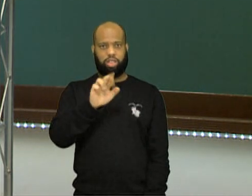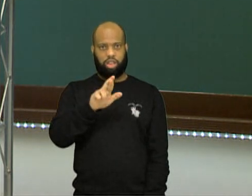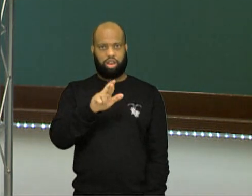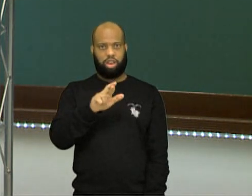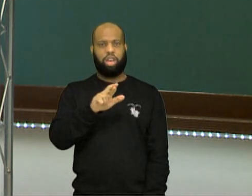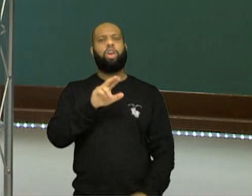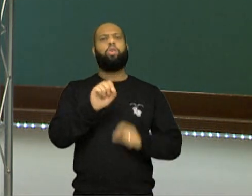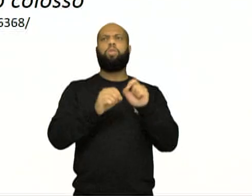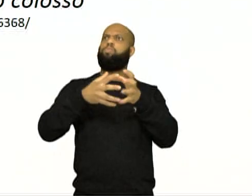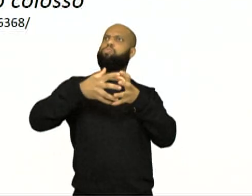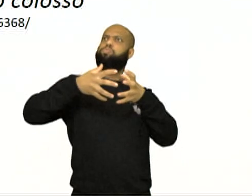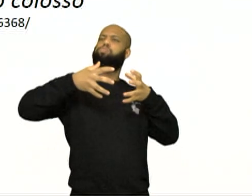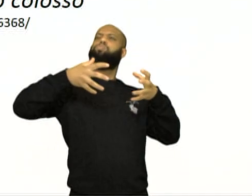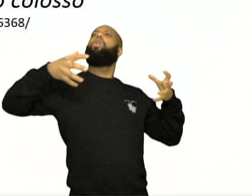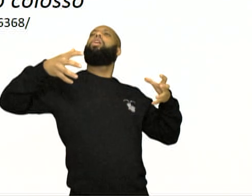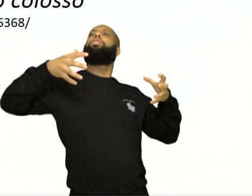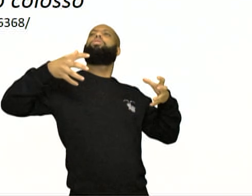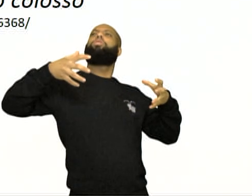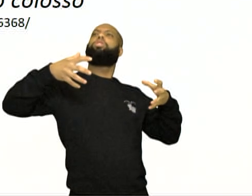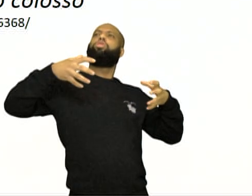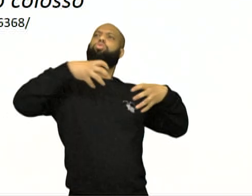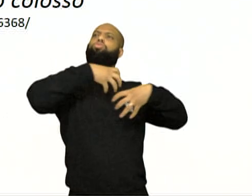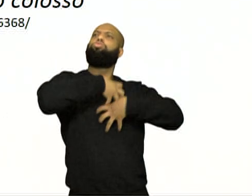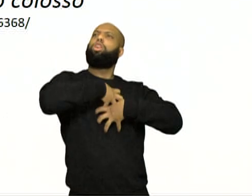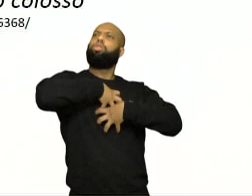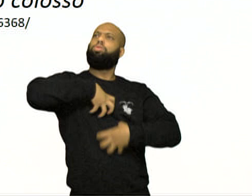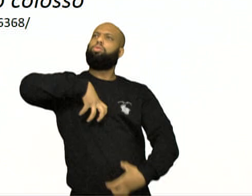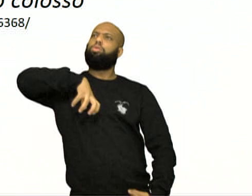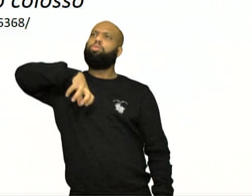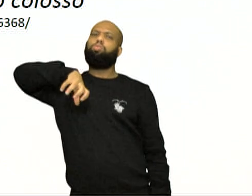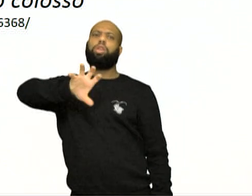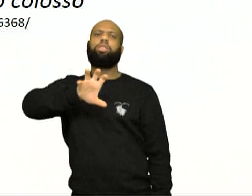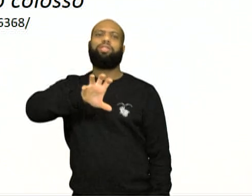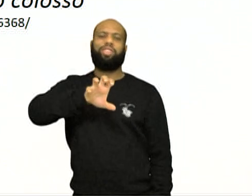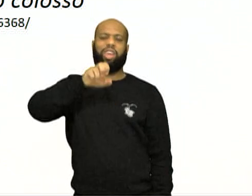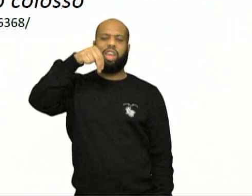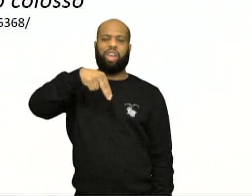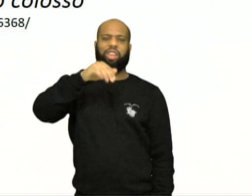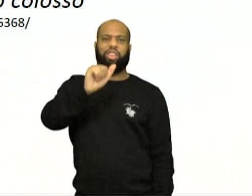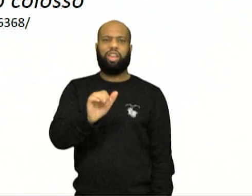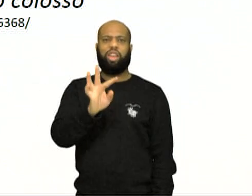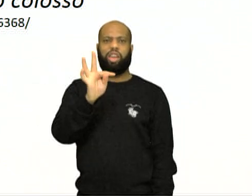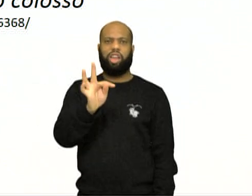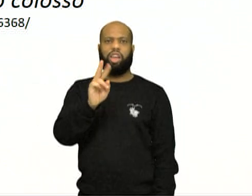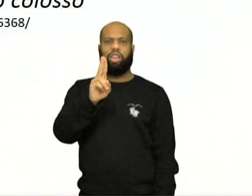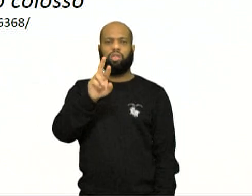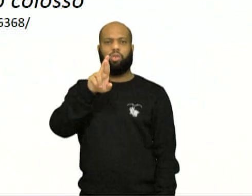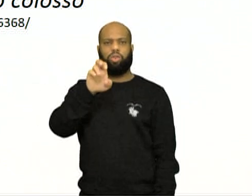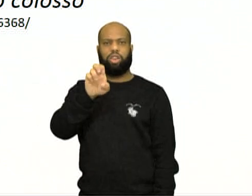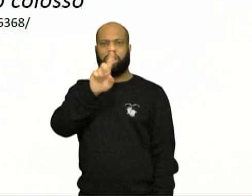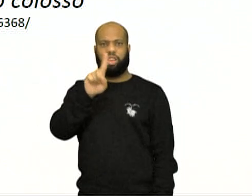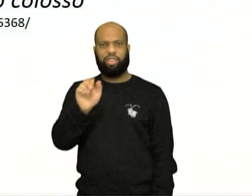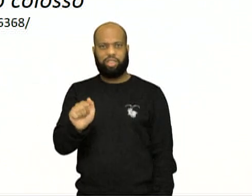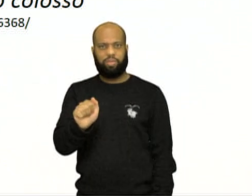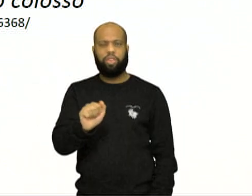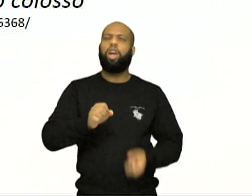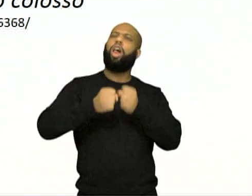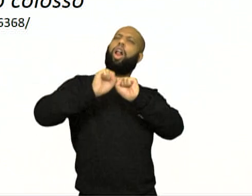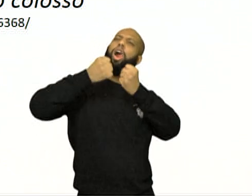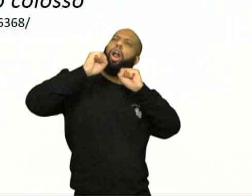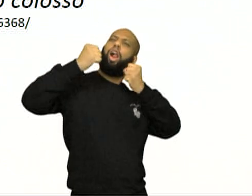natureza. Daí quando fala gigante por natureza, de onde que vem isso? Daqui, ó, gigante pela